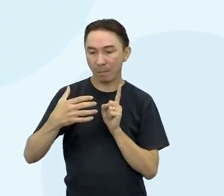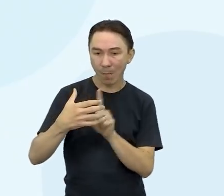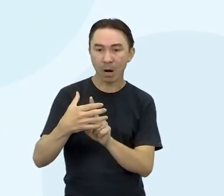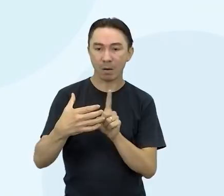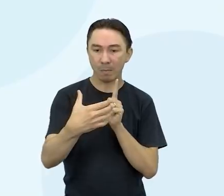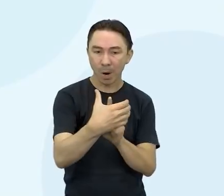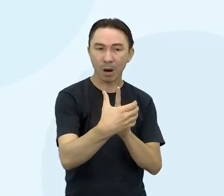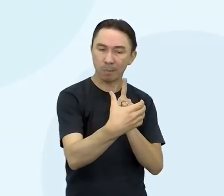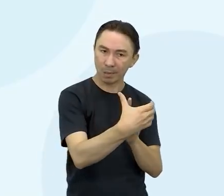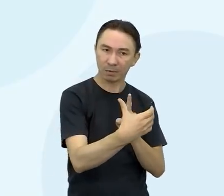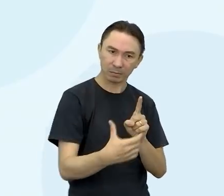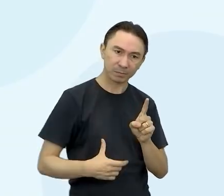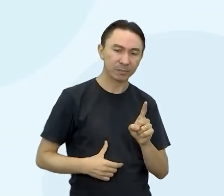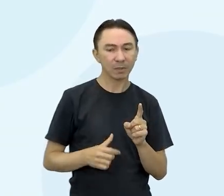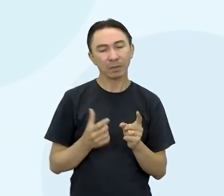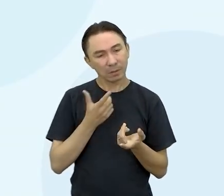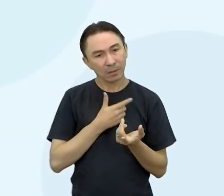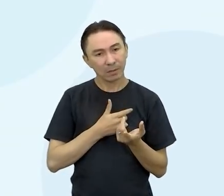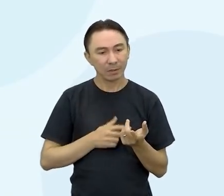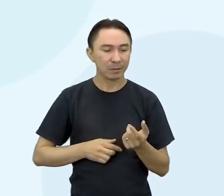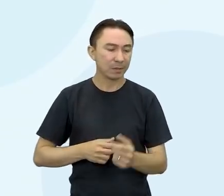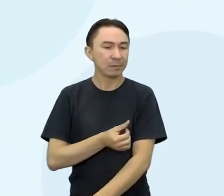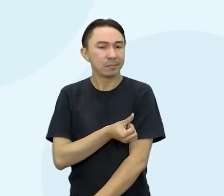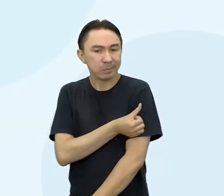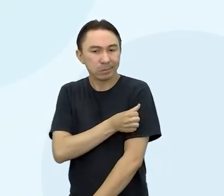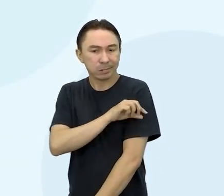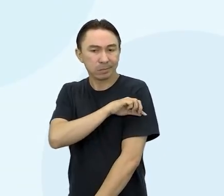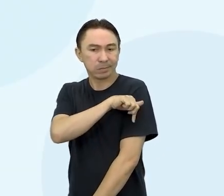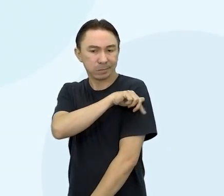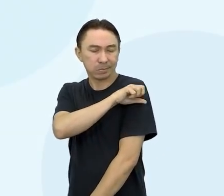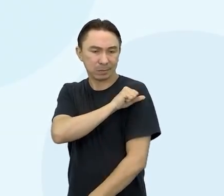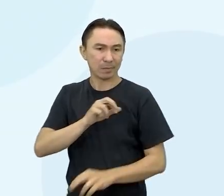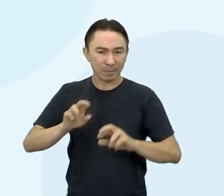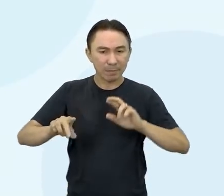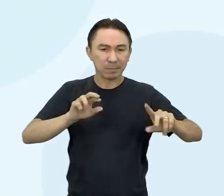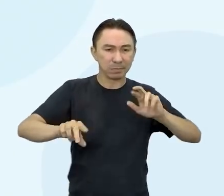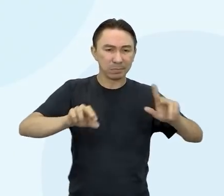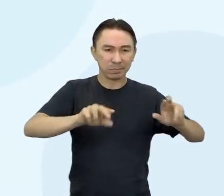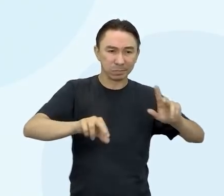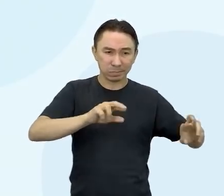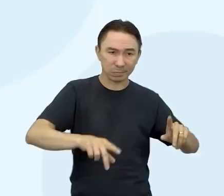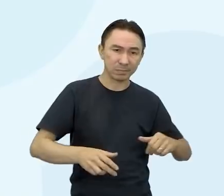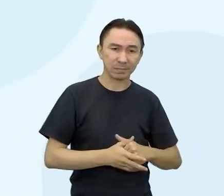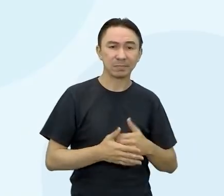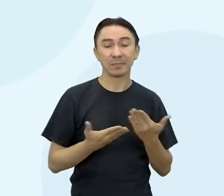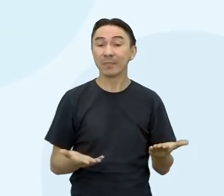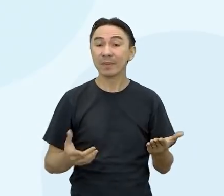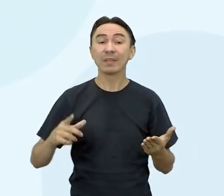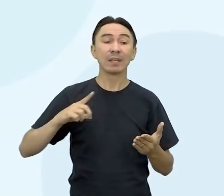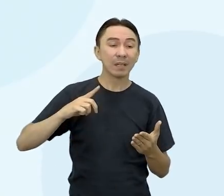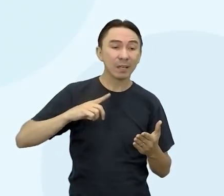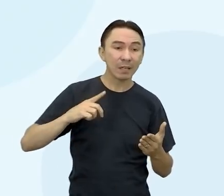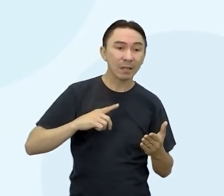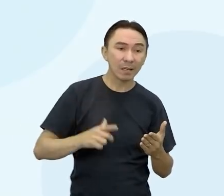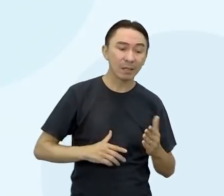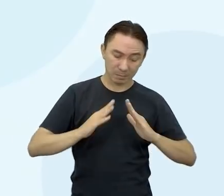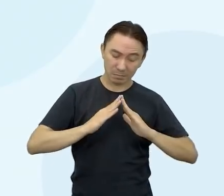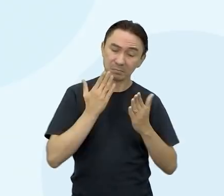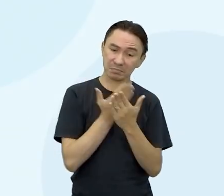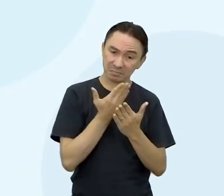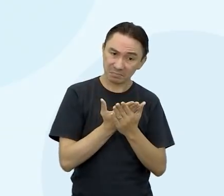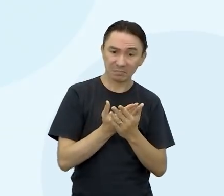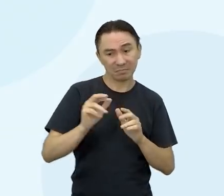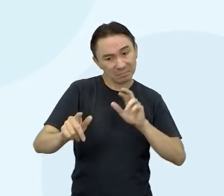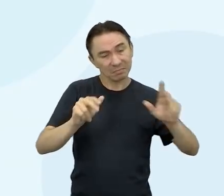aí eu vou pedir para vocês olharem para o contexto de vocês. Cada escola tem uma organização, tem uma forma de se organizar para esse período